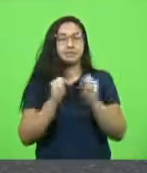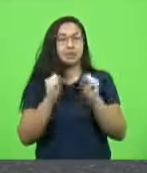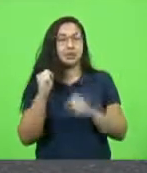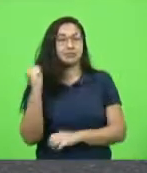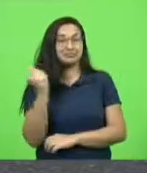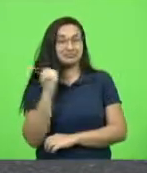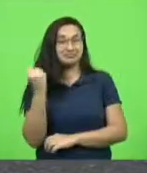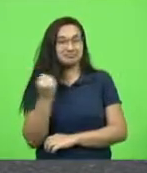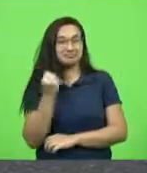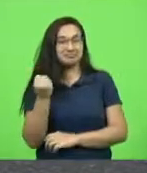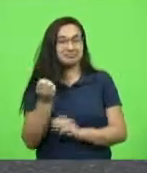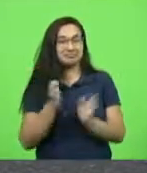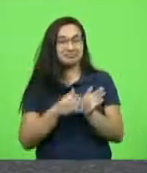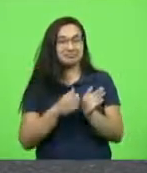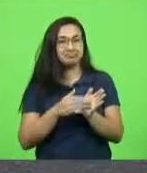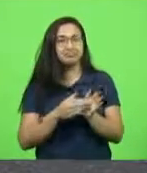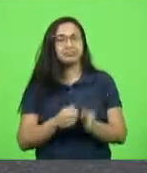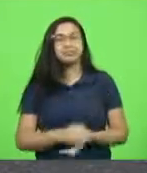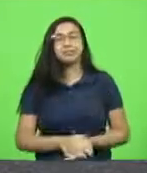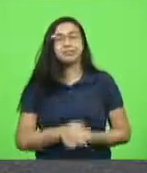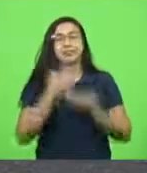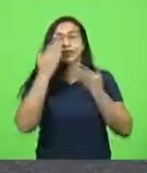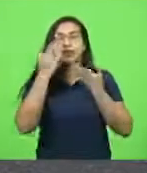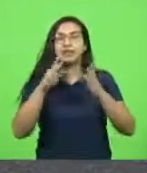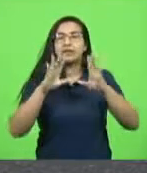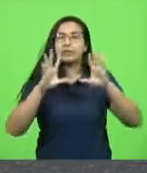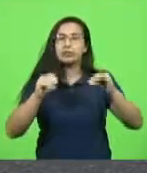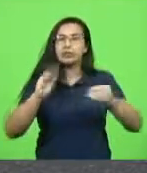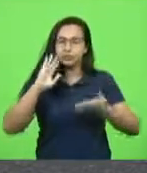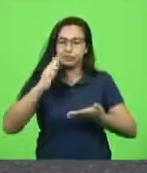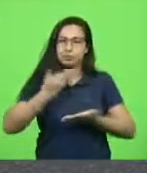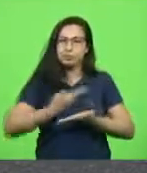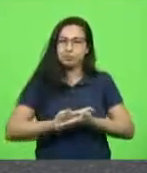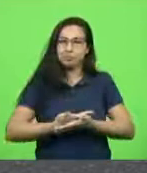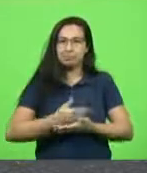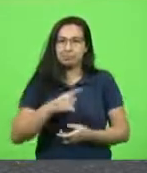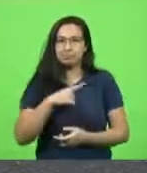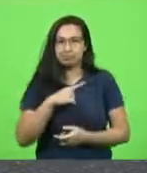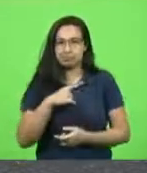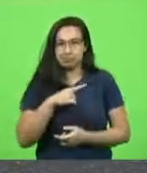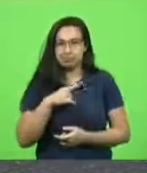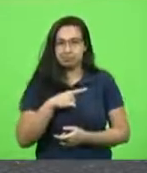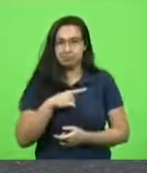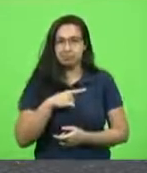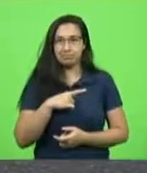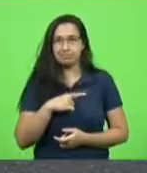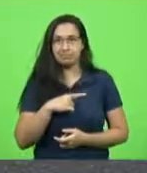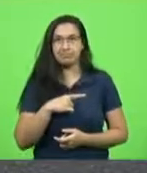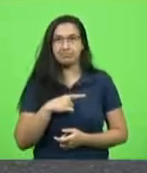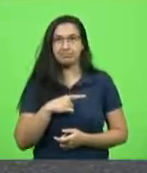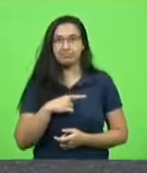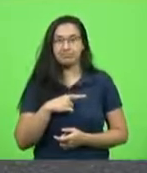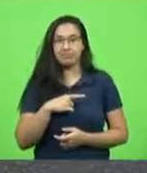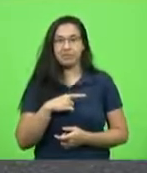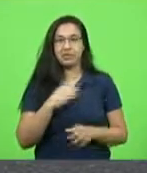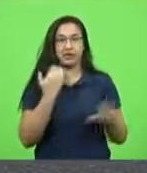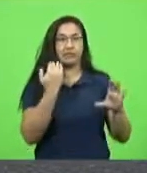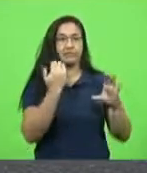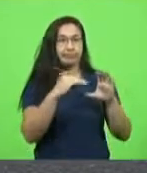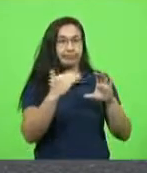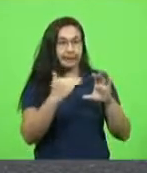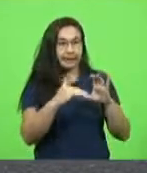também agradecer a todos pela confiança né que nós tivemos de fazer que esse encaminhamento